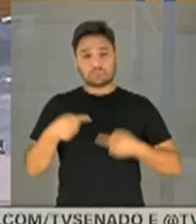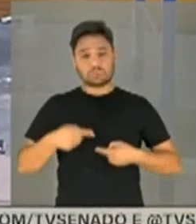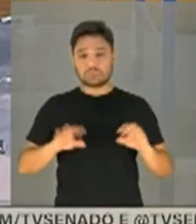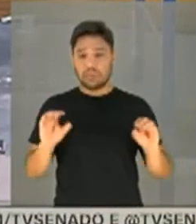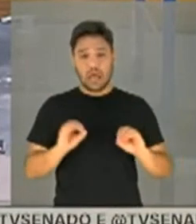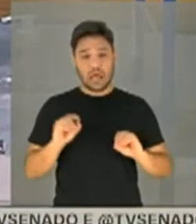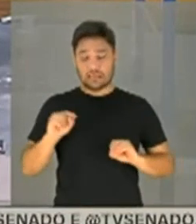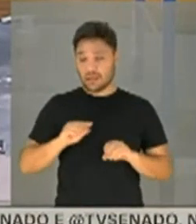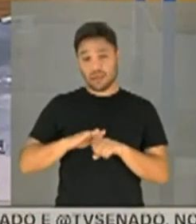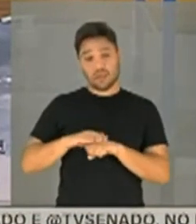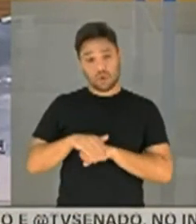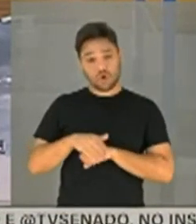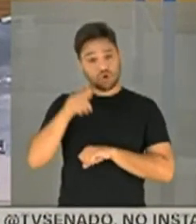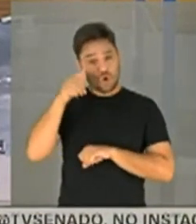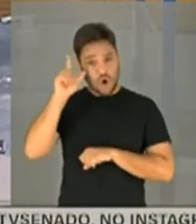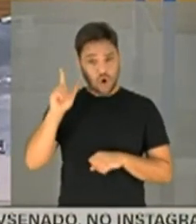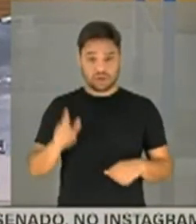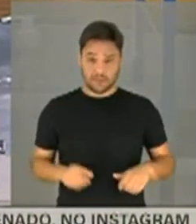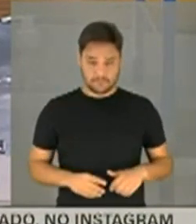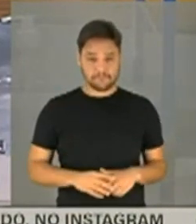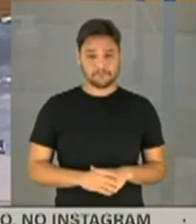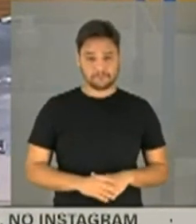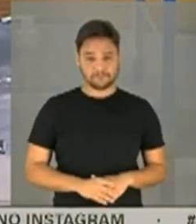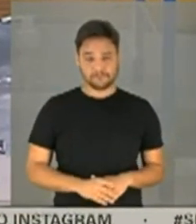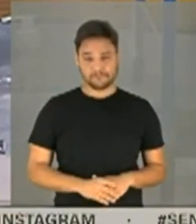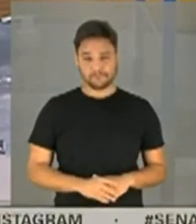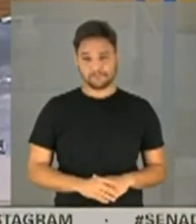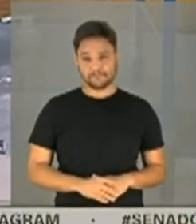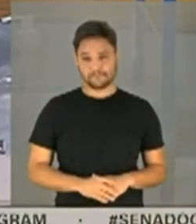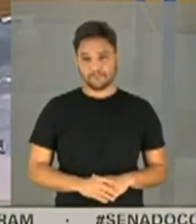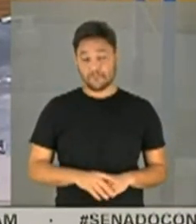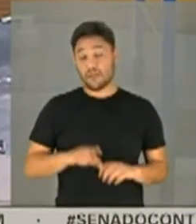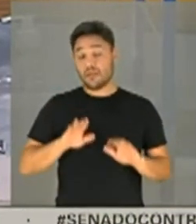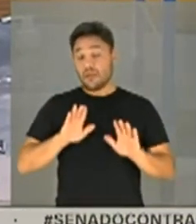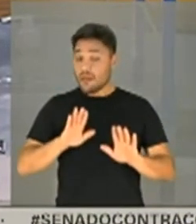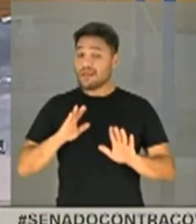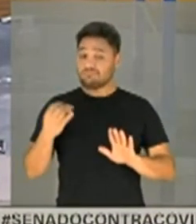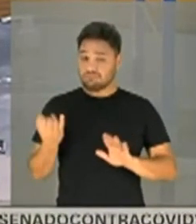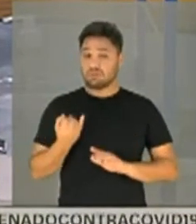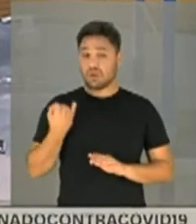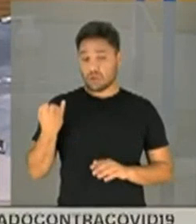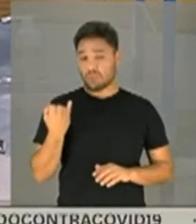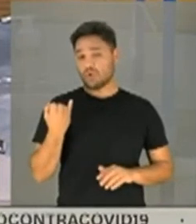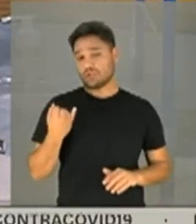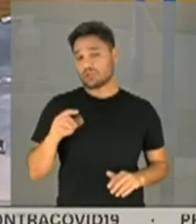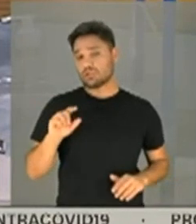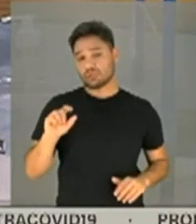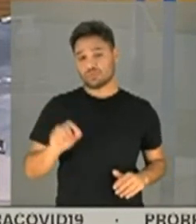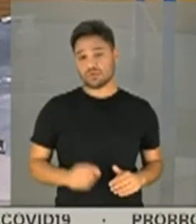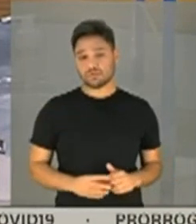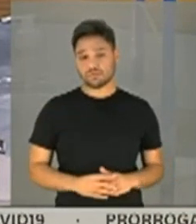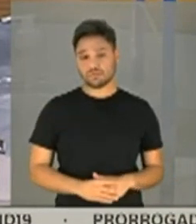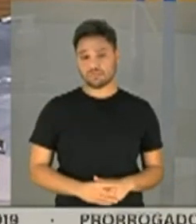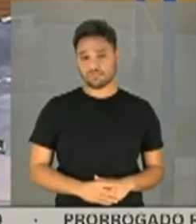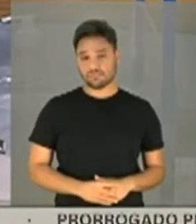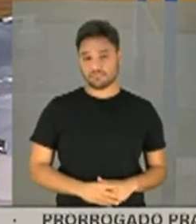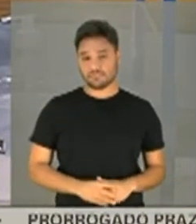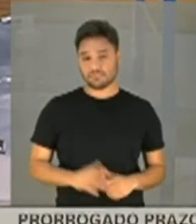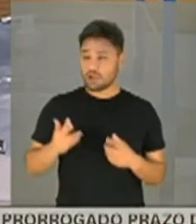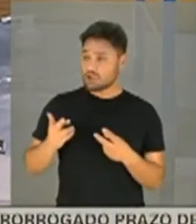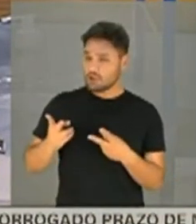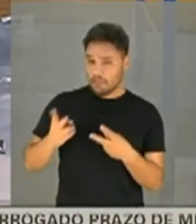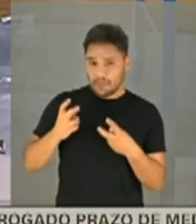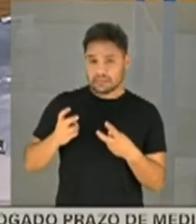casa na noite de ontem. E é muito importante que a gente perceba